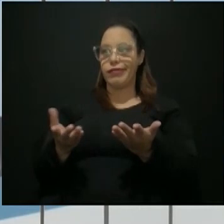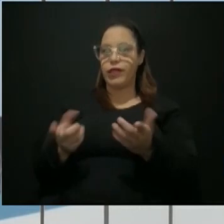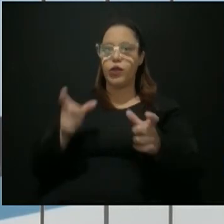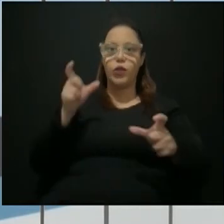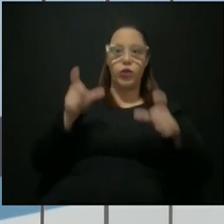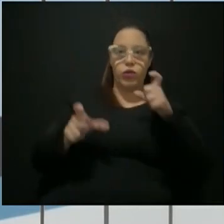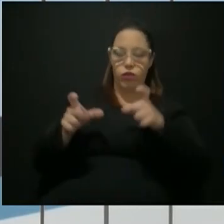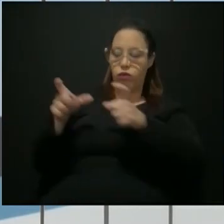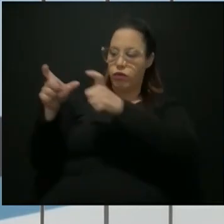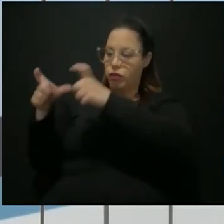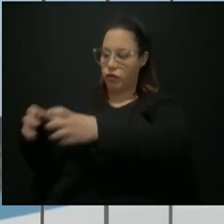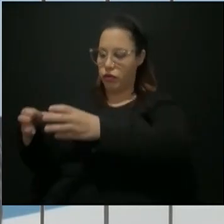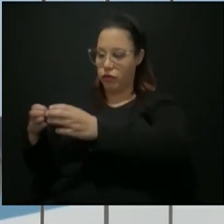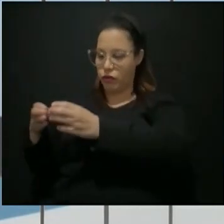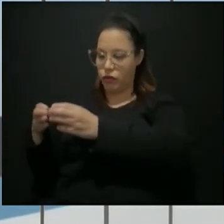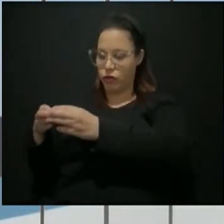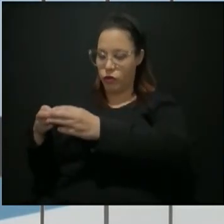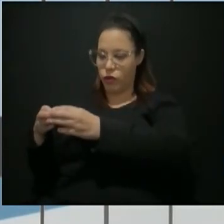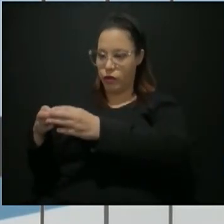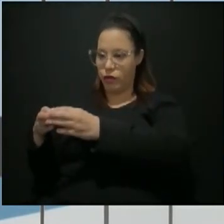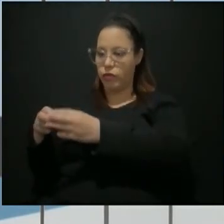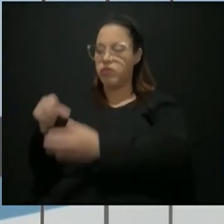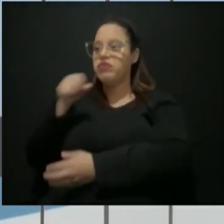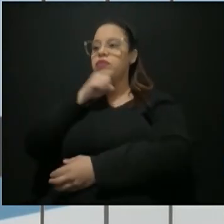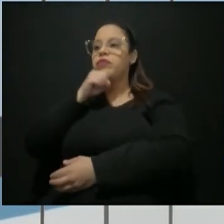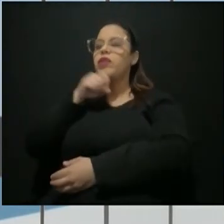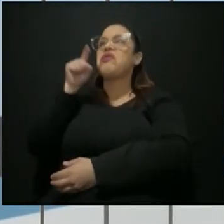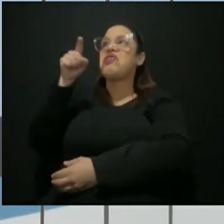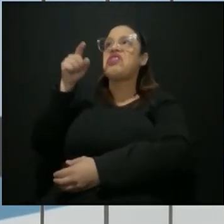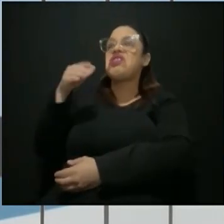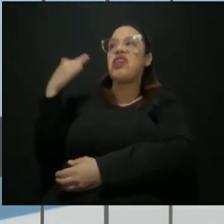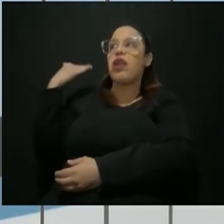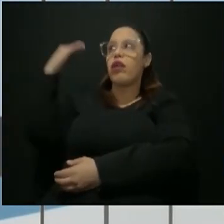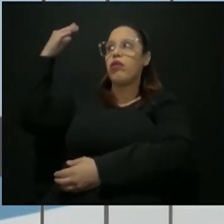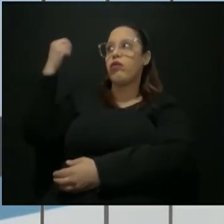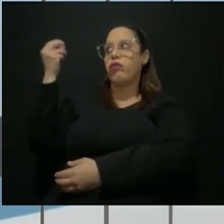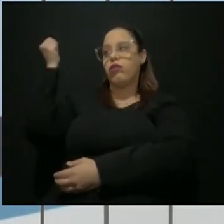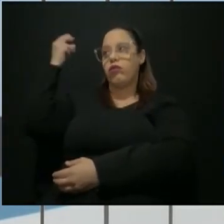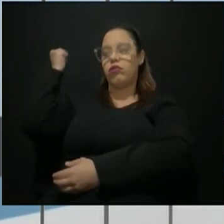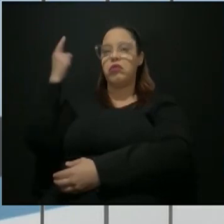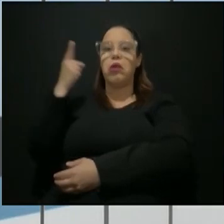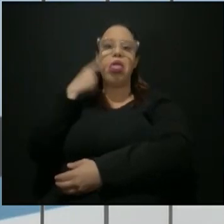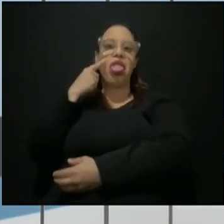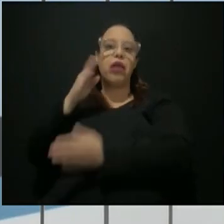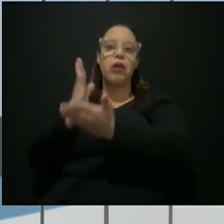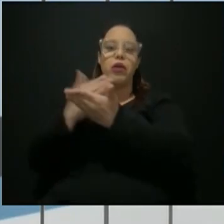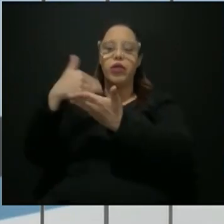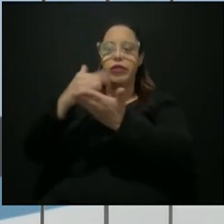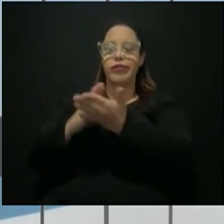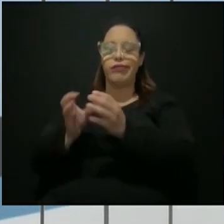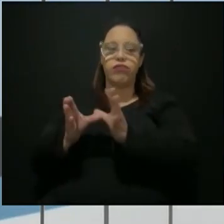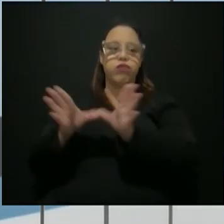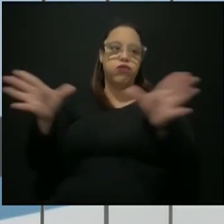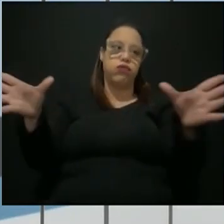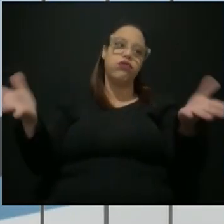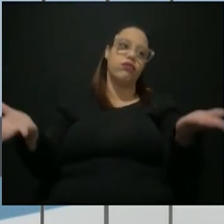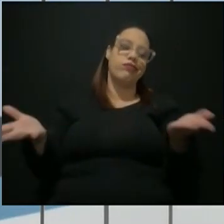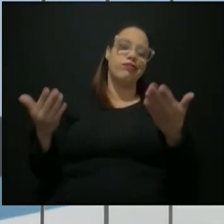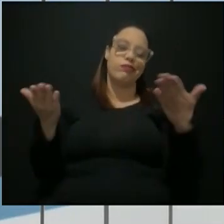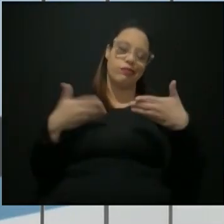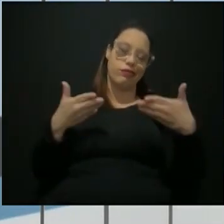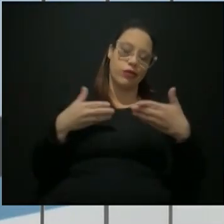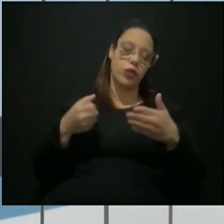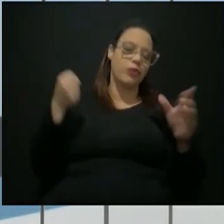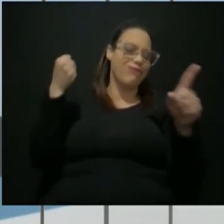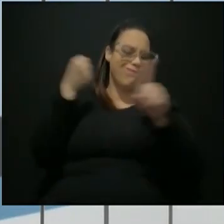idosas que eram adultos naquela época, né, e que não viram o bolo ser dividido, né? Então hoje a gente sofre os impactos. Então, se a gente